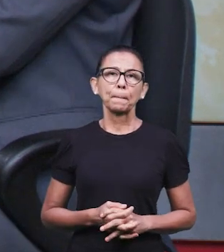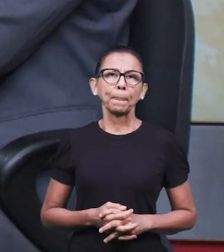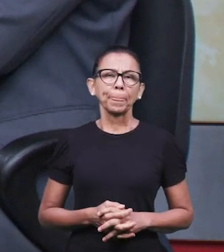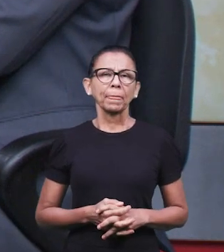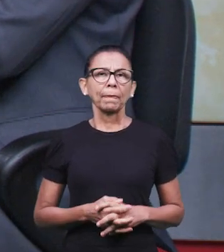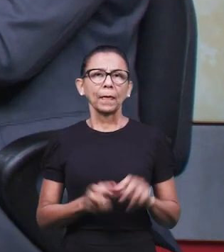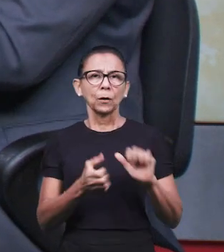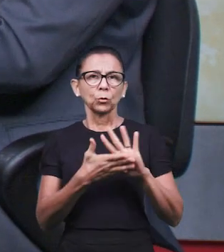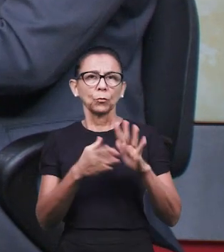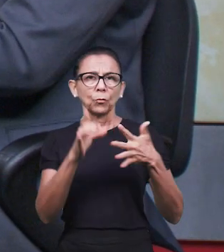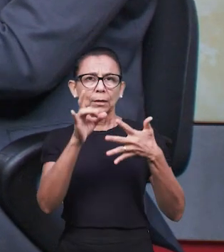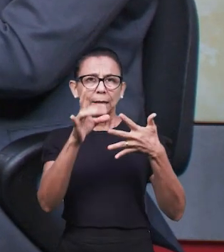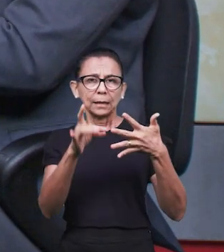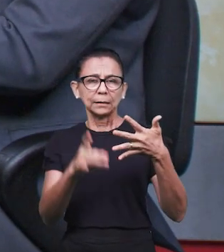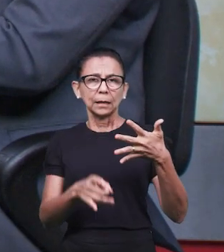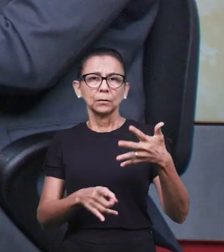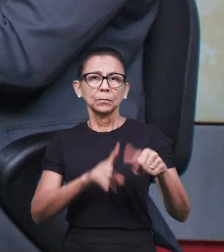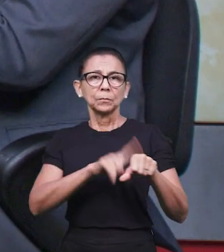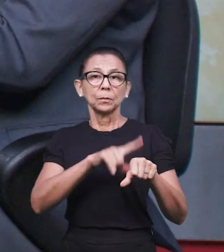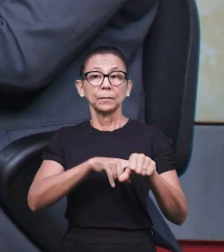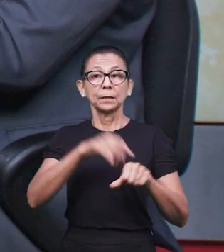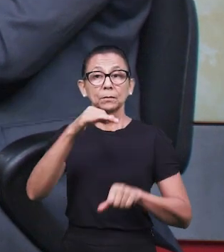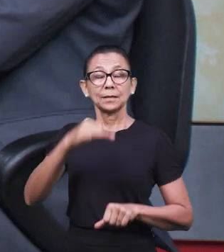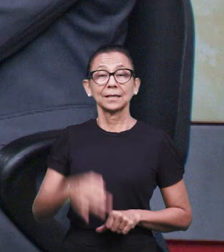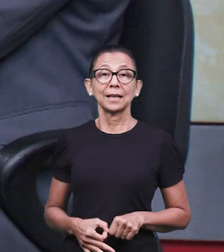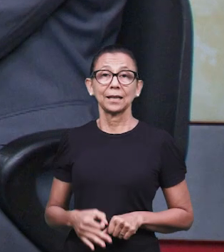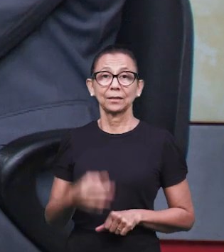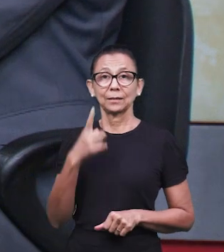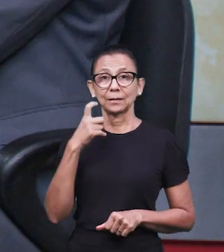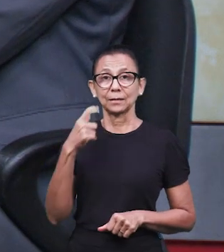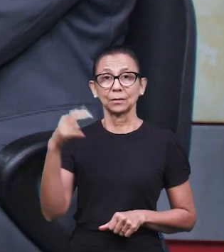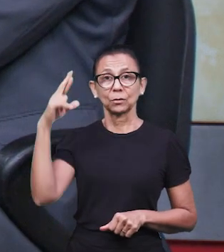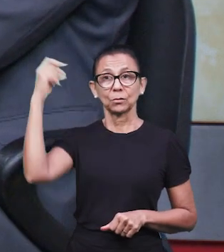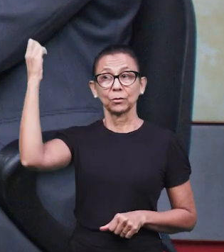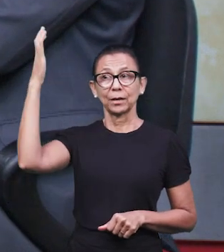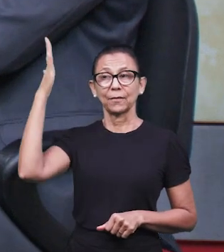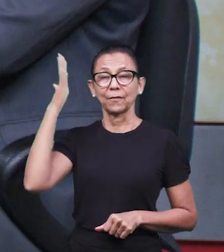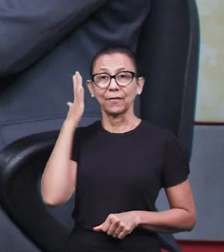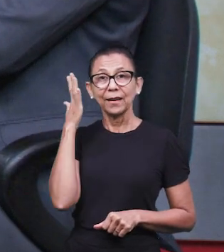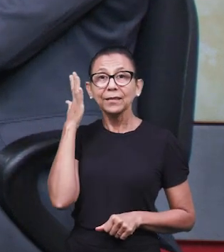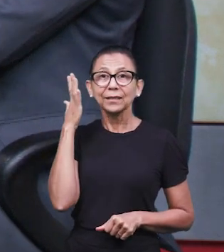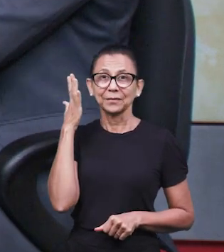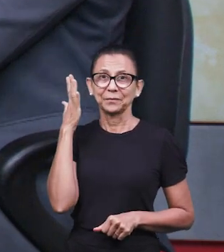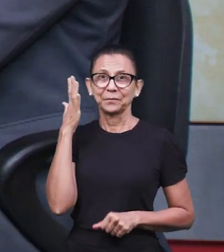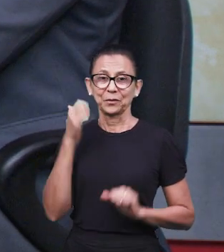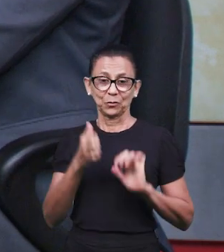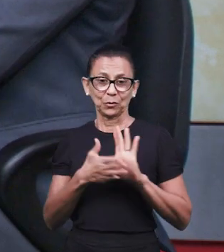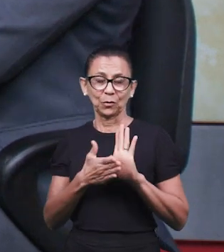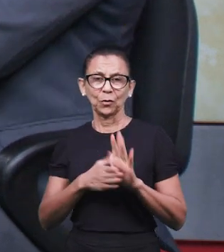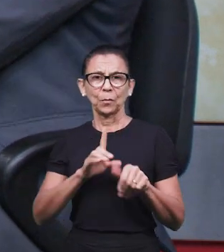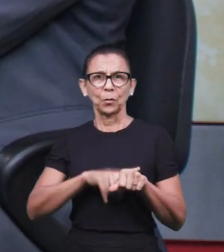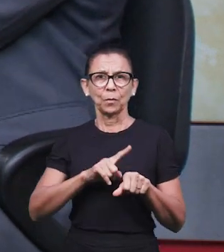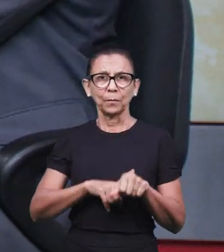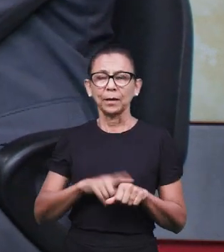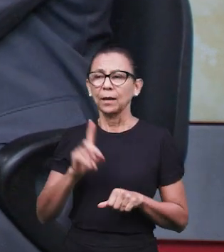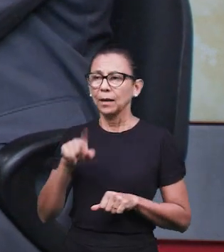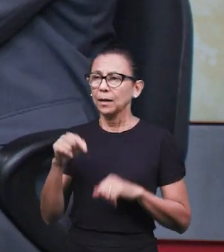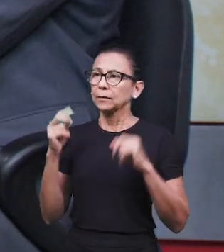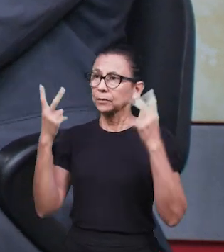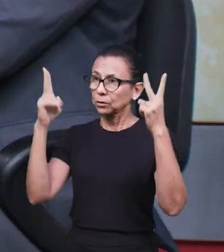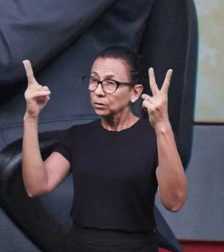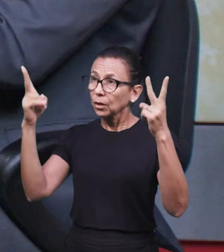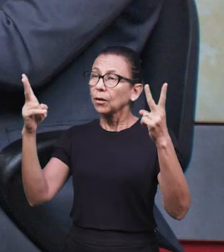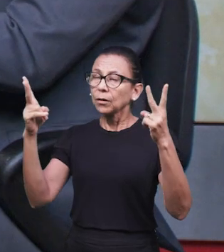ele tem o seu momento. É interessante, quando o Senhor dá aquele louvor para a igreja, ele dá para aqueles momentos. É um louvor de